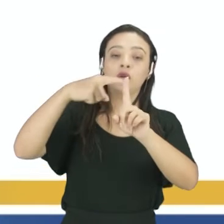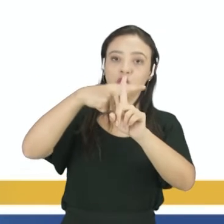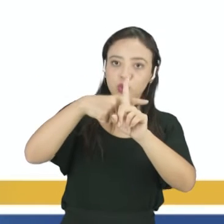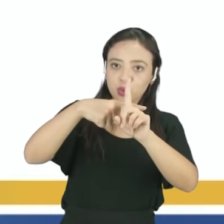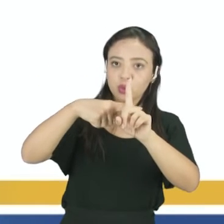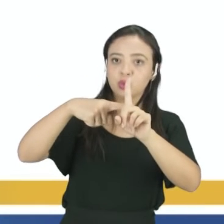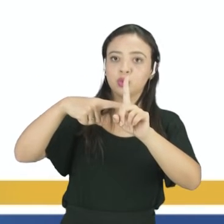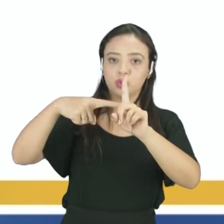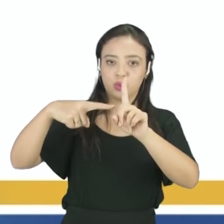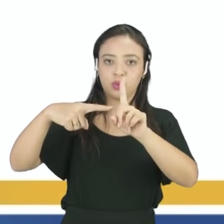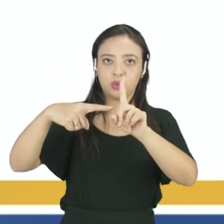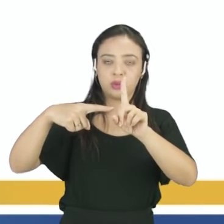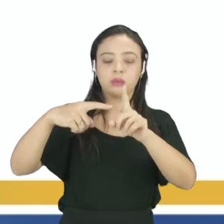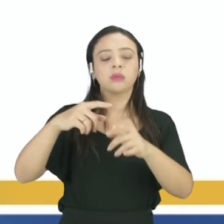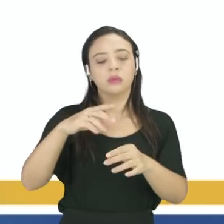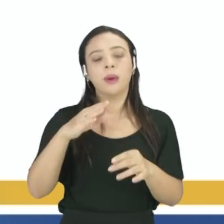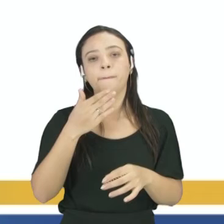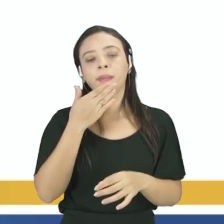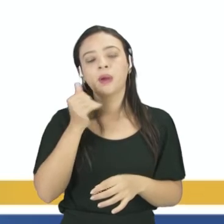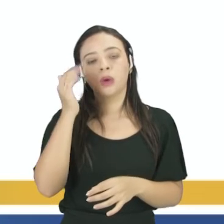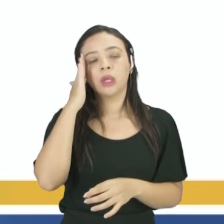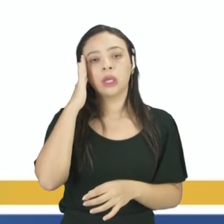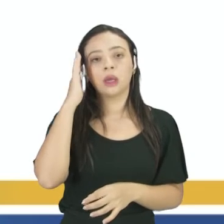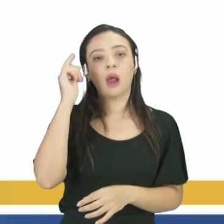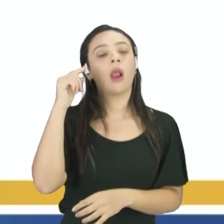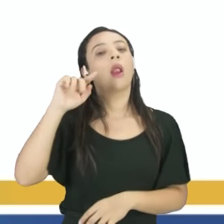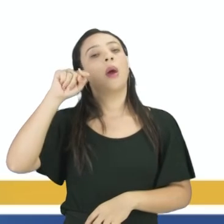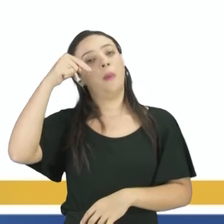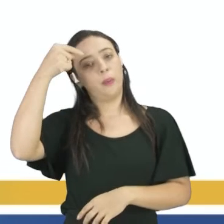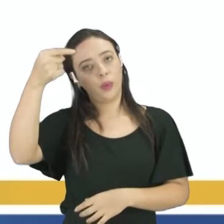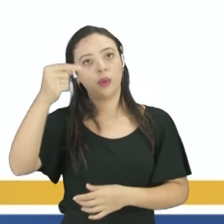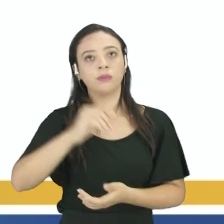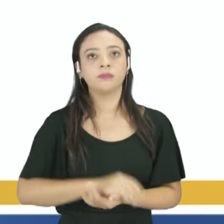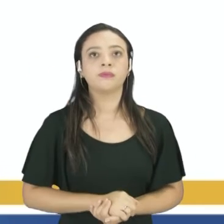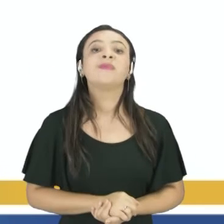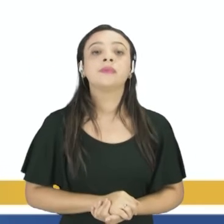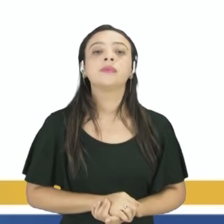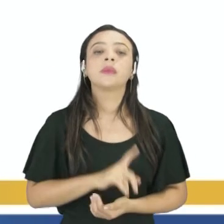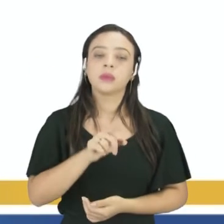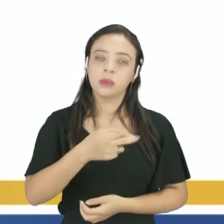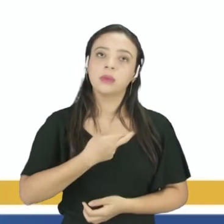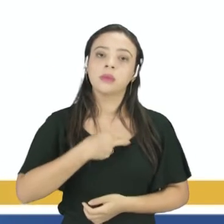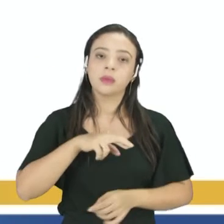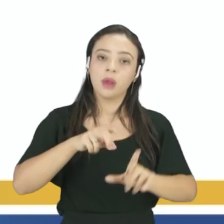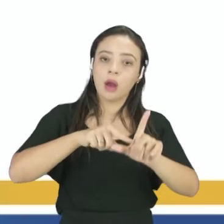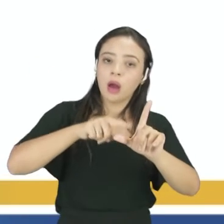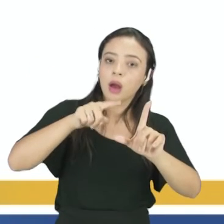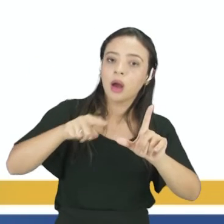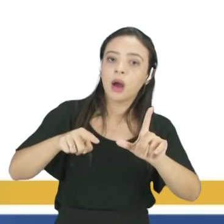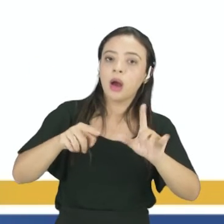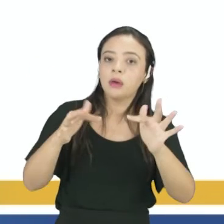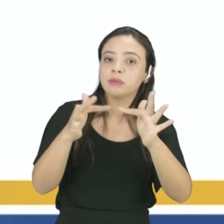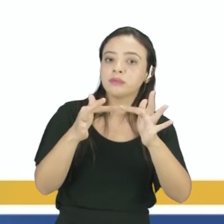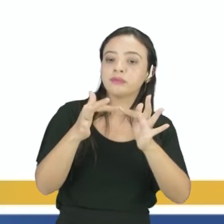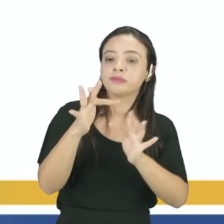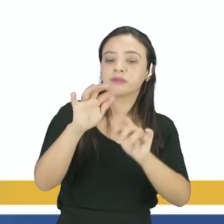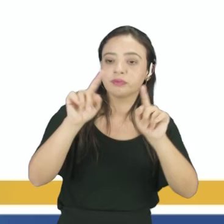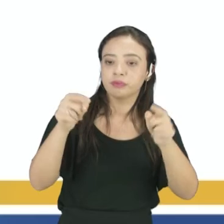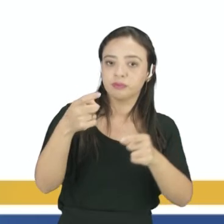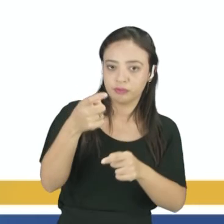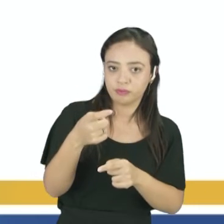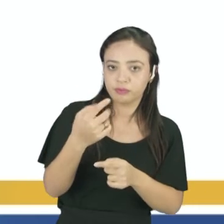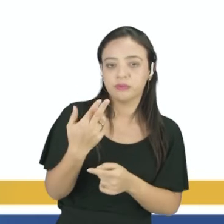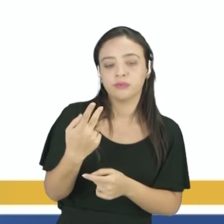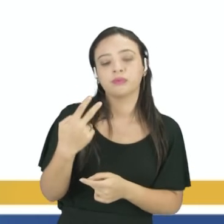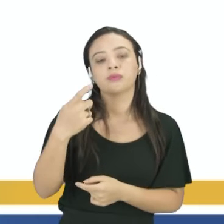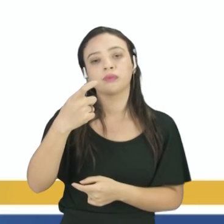com mais propriedade lá no ensino médio. Mas aqui, gente, ó, tá a representação gráfica da função f de x igual a